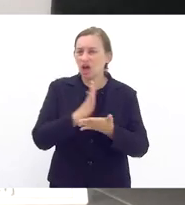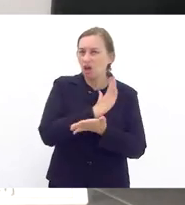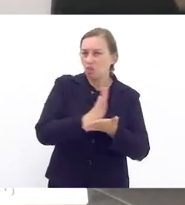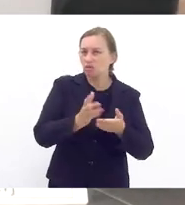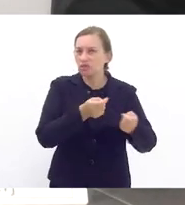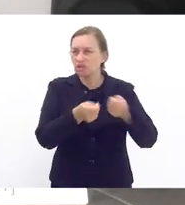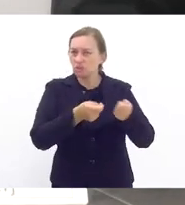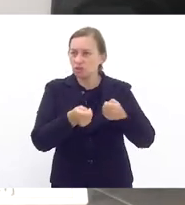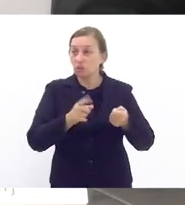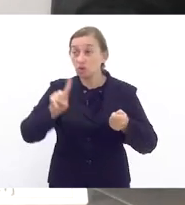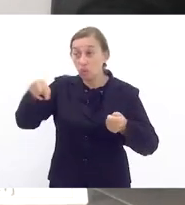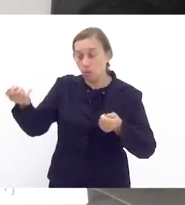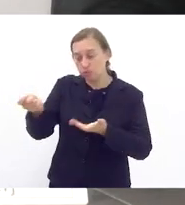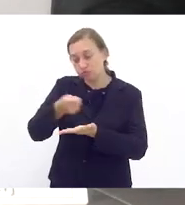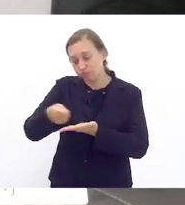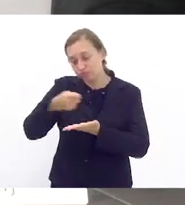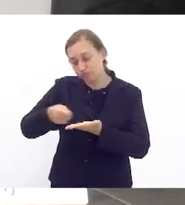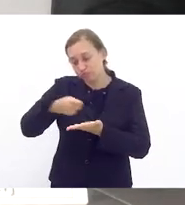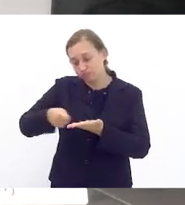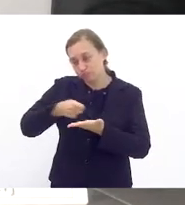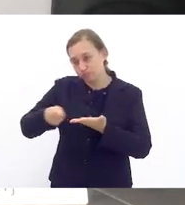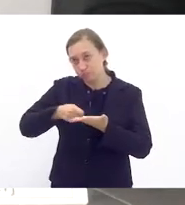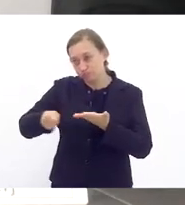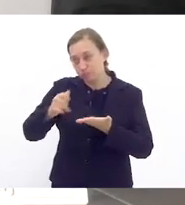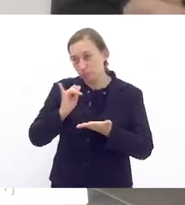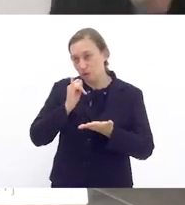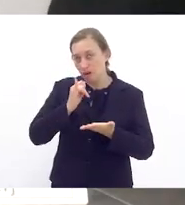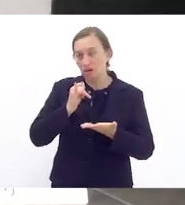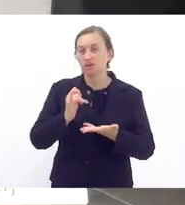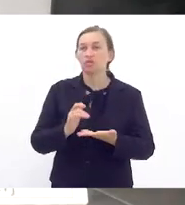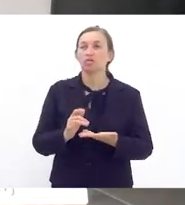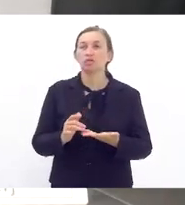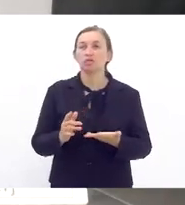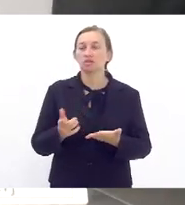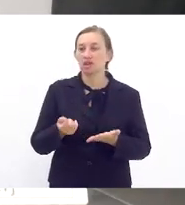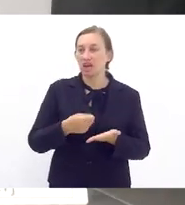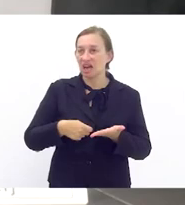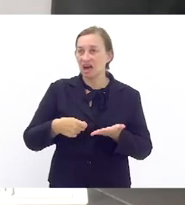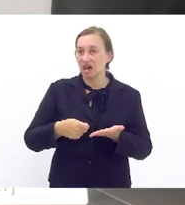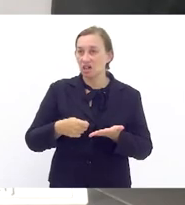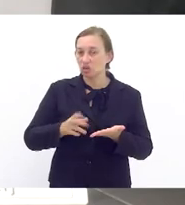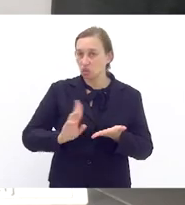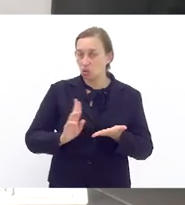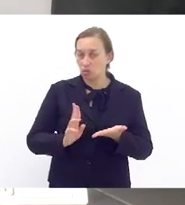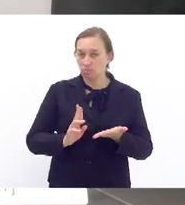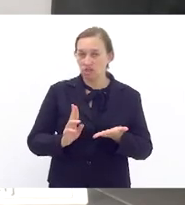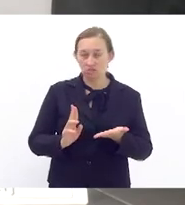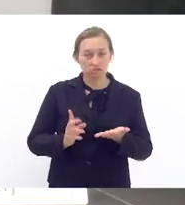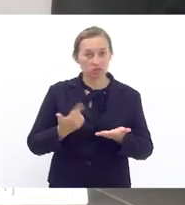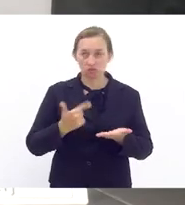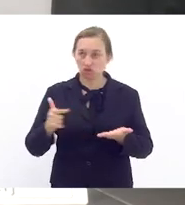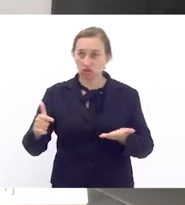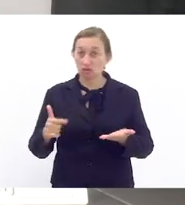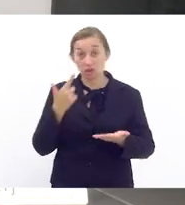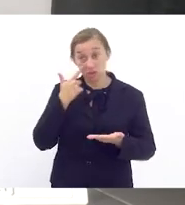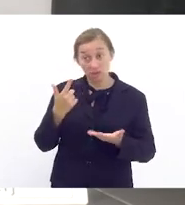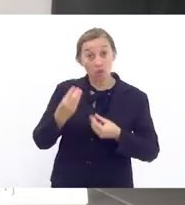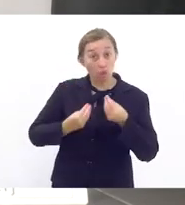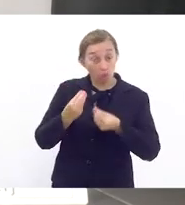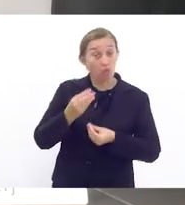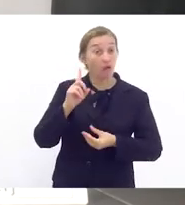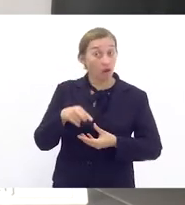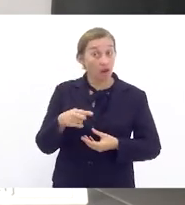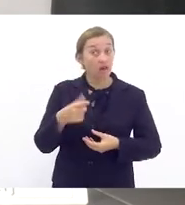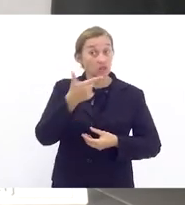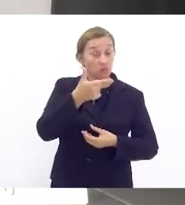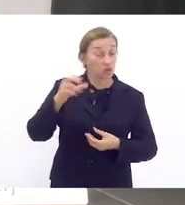mão. Um relatório, e algumas eram uma página de A4 escrita à mão, sem nem assinatura embaixo. Então, vocês veem como é que era esse negócio aqui. Isso